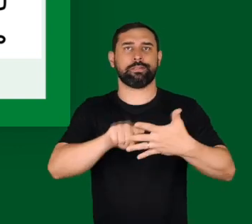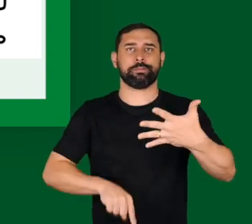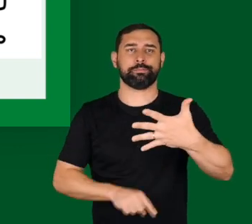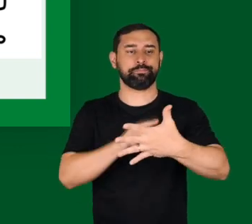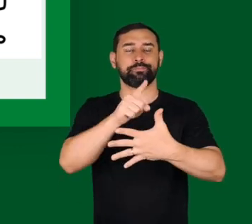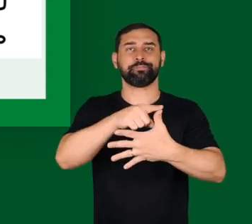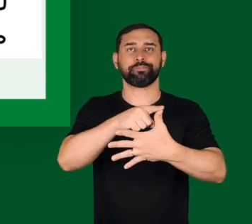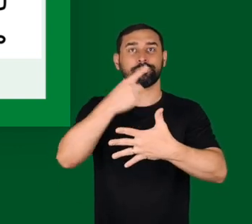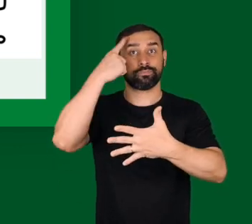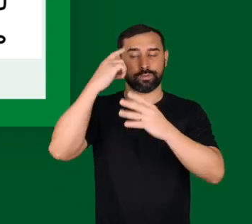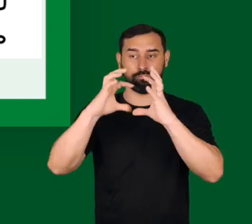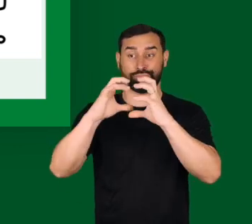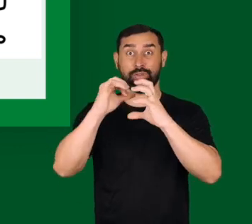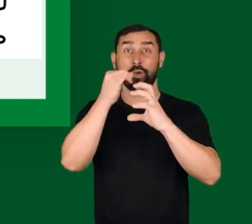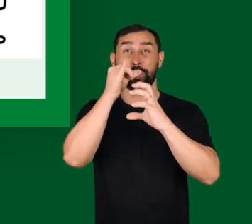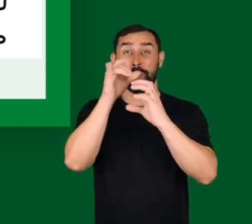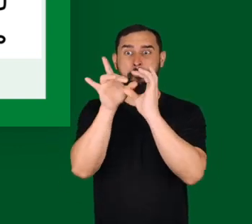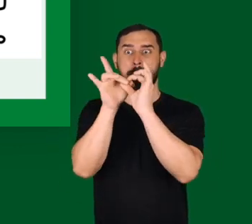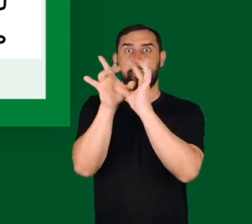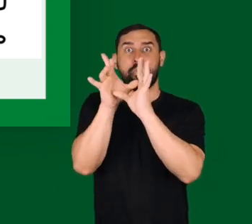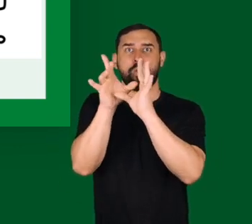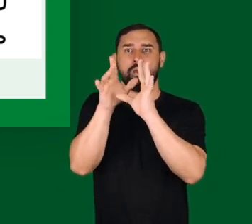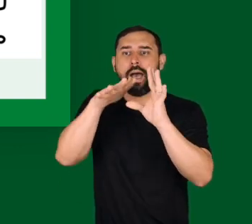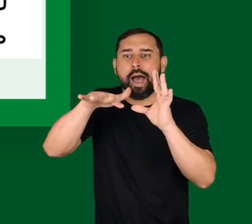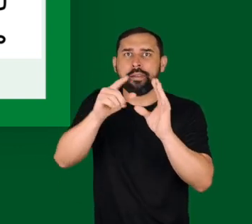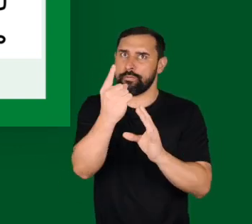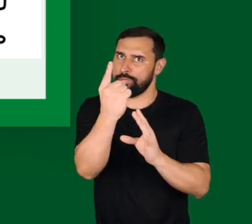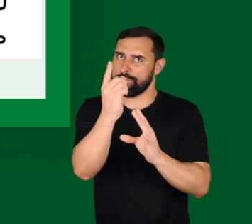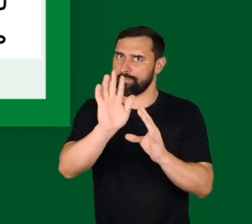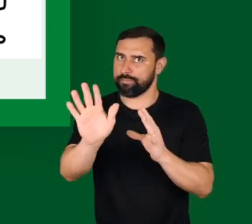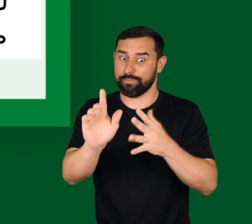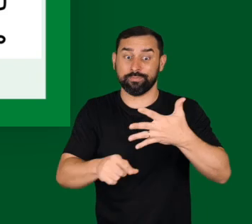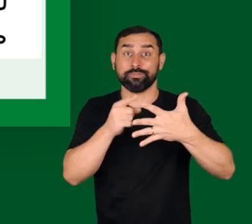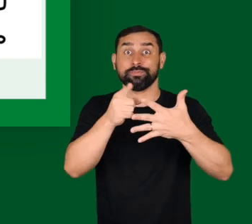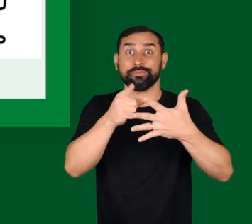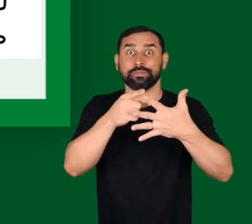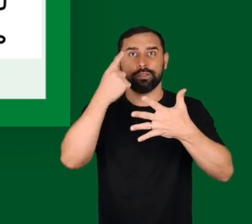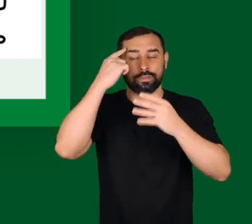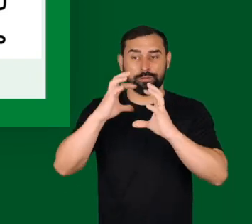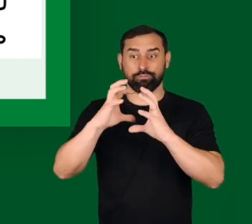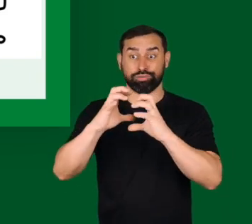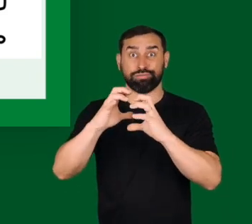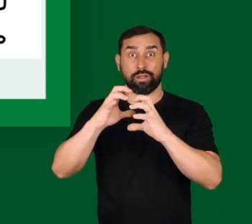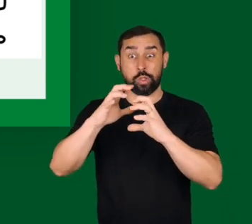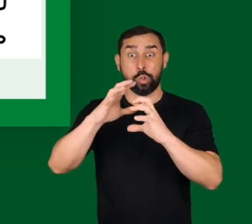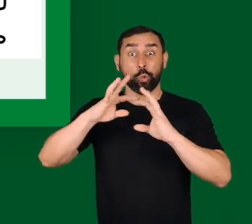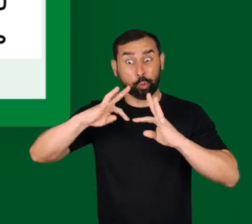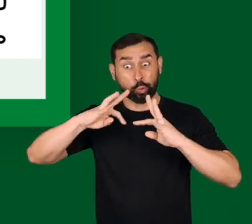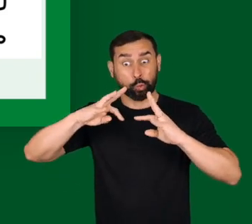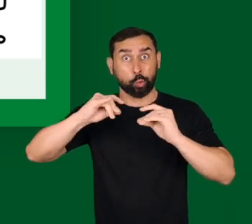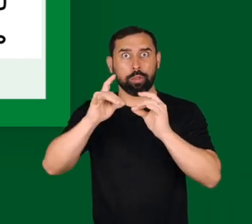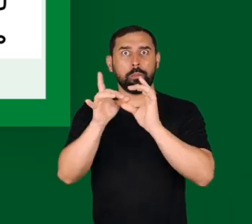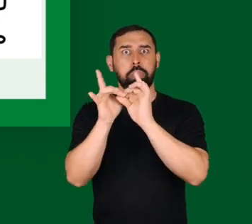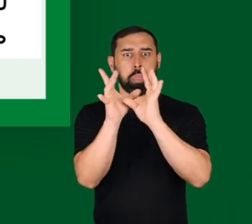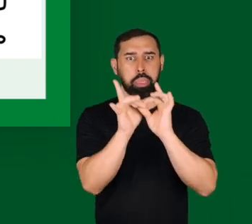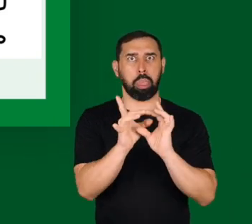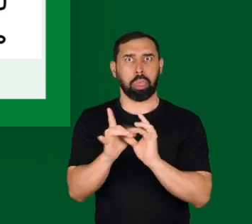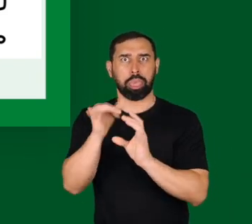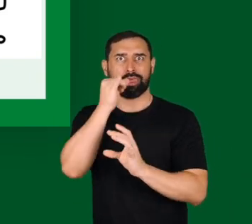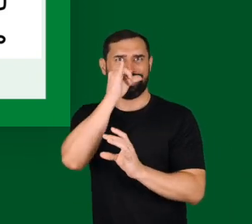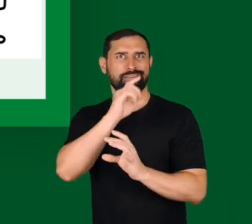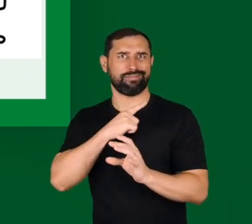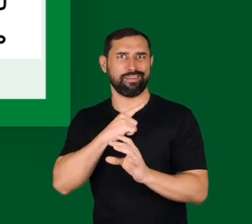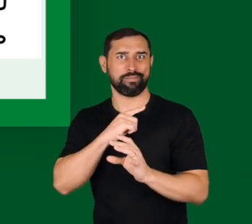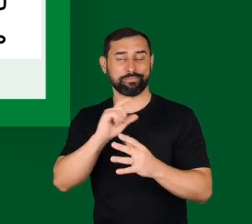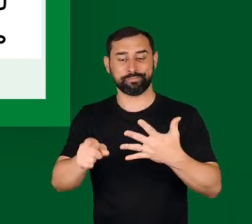convulsivas, então, elas ficaram agora divididas em crises focais, generalizadas, de início desconhecido. Ou elas